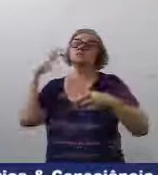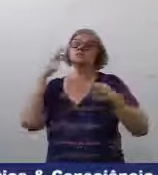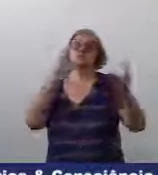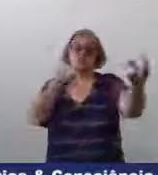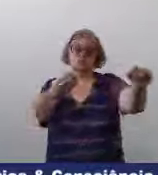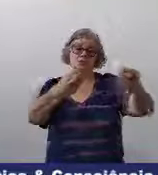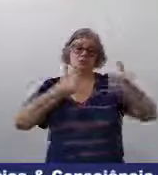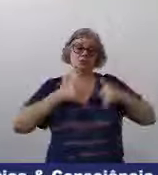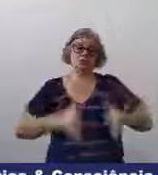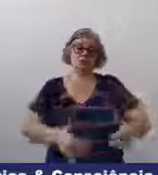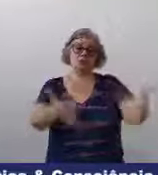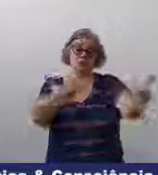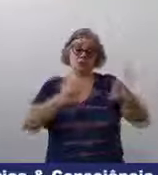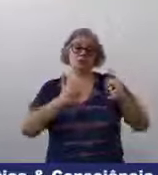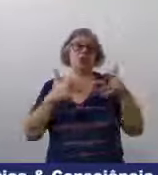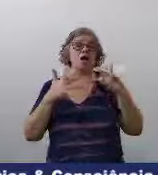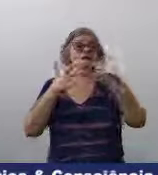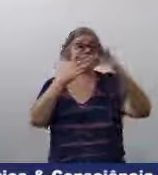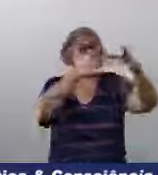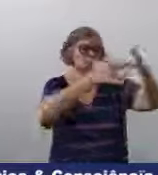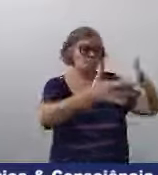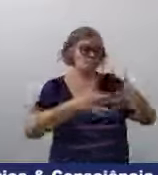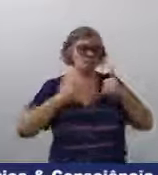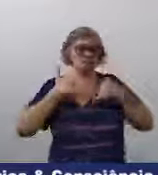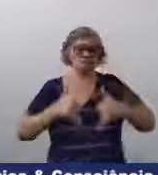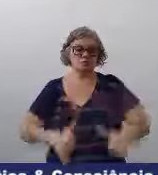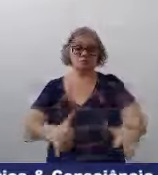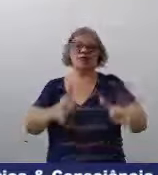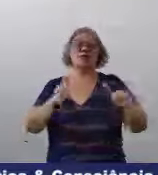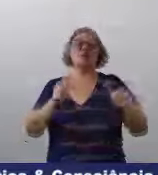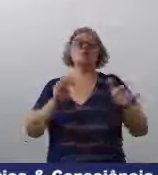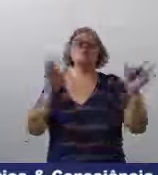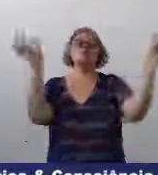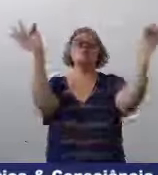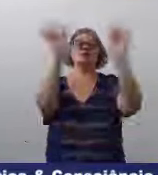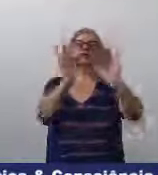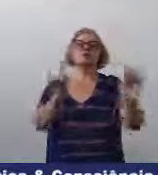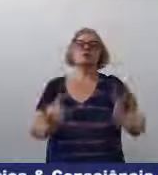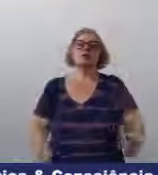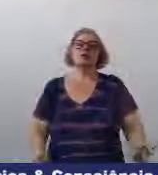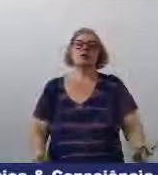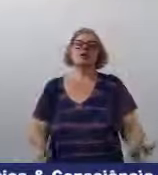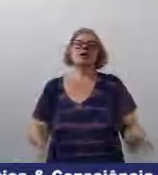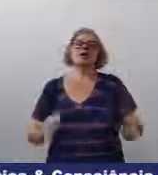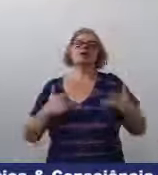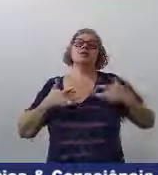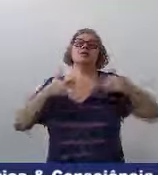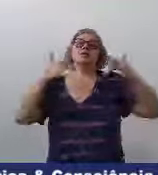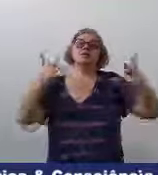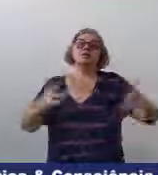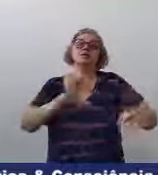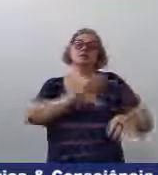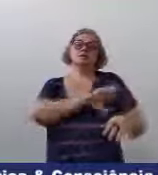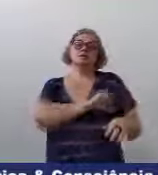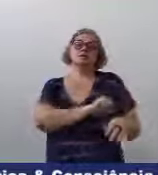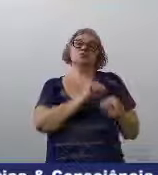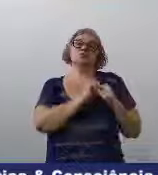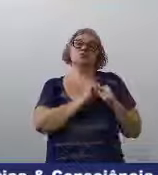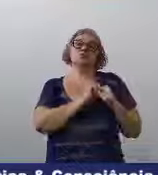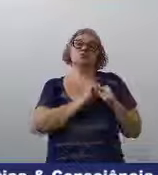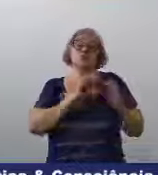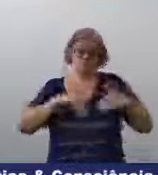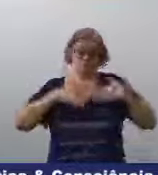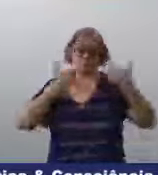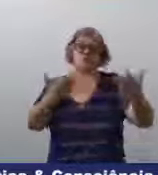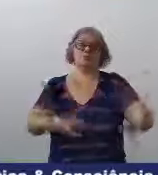científico. Recebemos nas frequências em que vibramos. Então vamos vibrar na frequência da paz, do amor, da fraternidade,